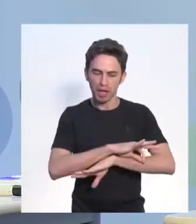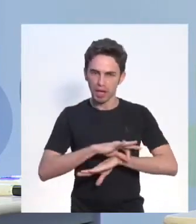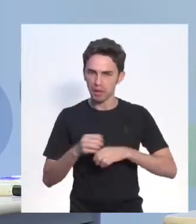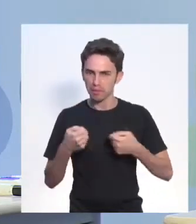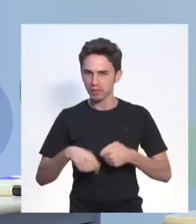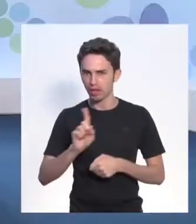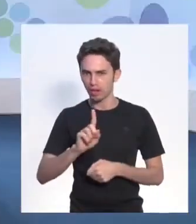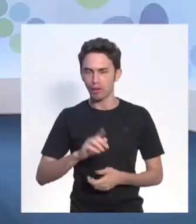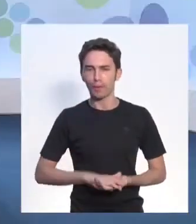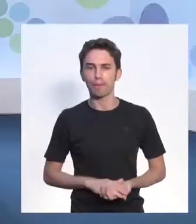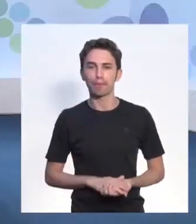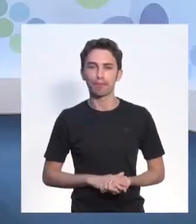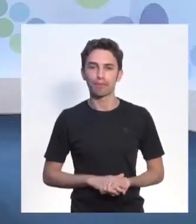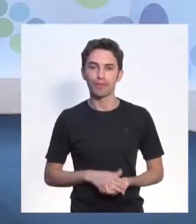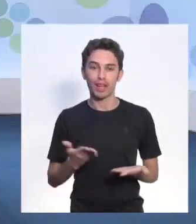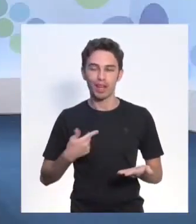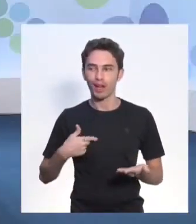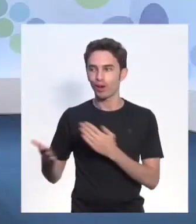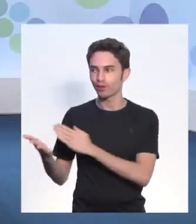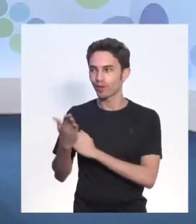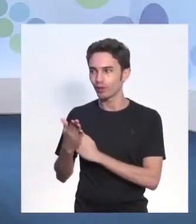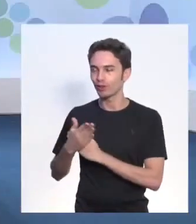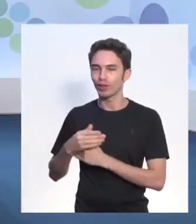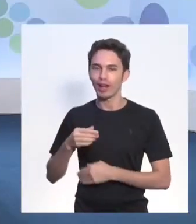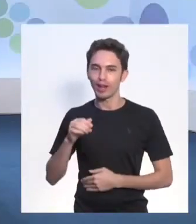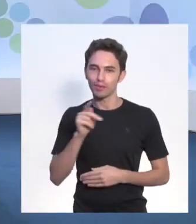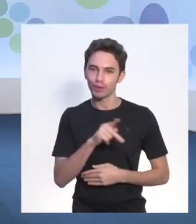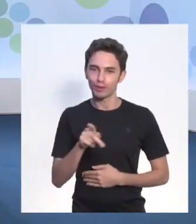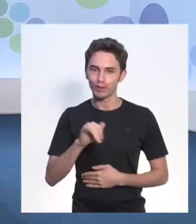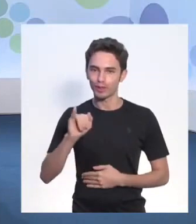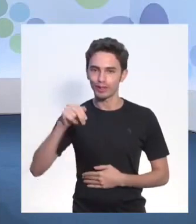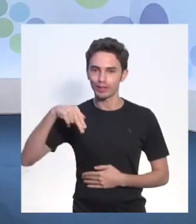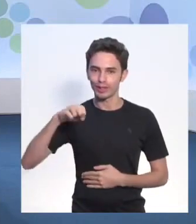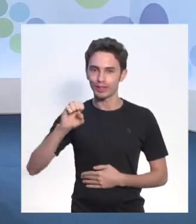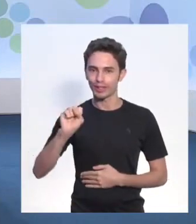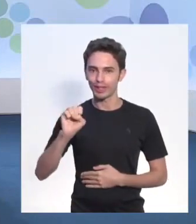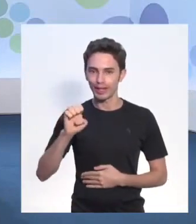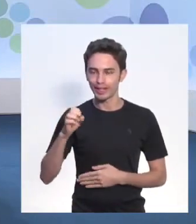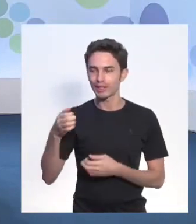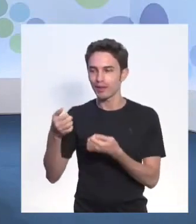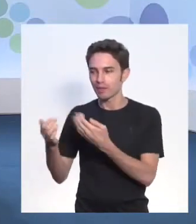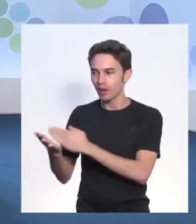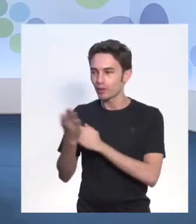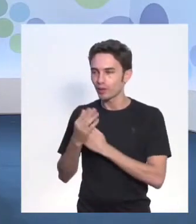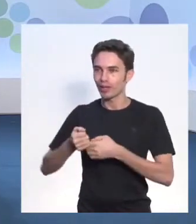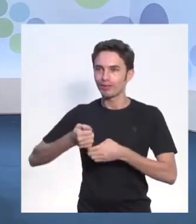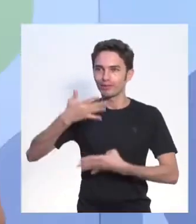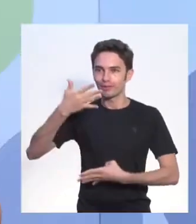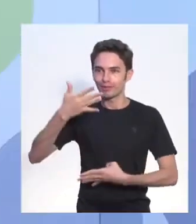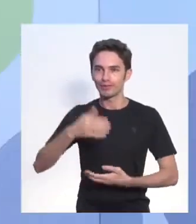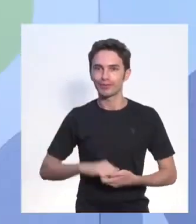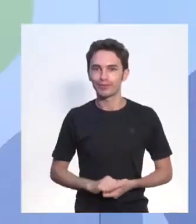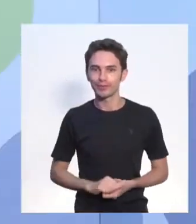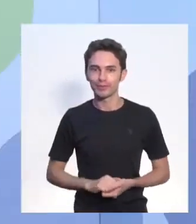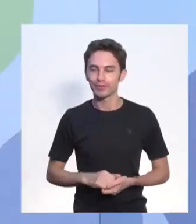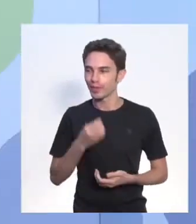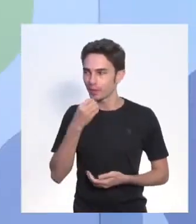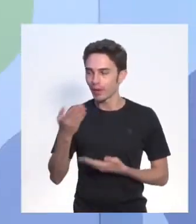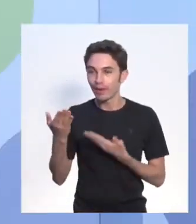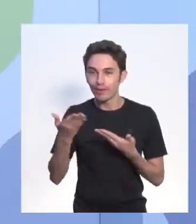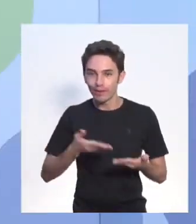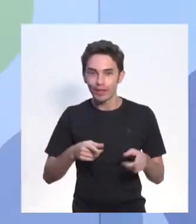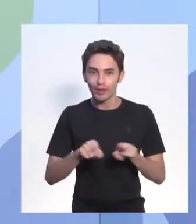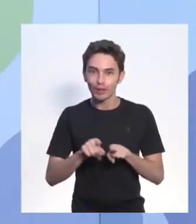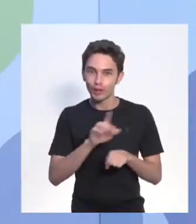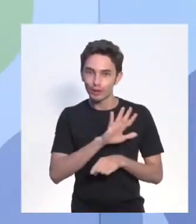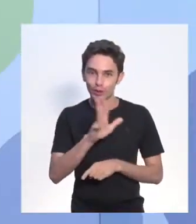presença da professora Inês para me ajudar no chat. Bem-vinda, professora Inês, tudo bem? Oi, professora Roberta, tudo bem? Bem-vindos também